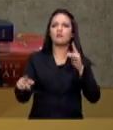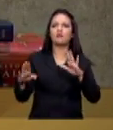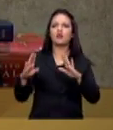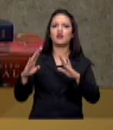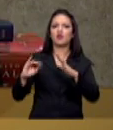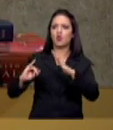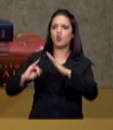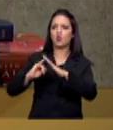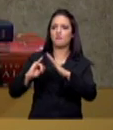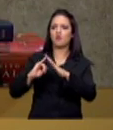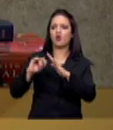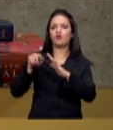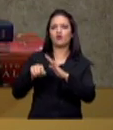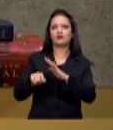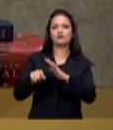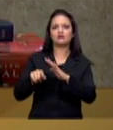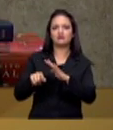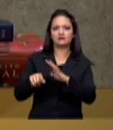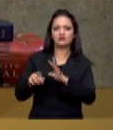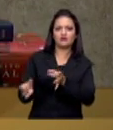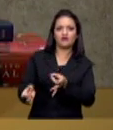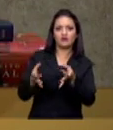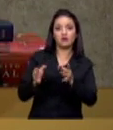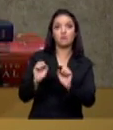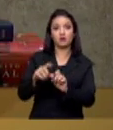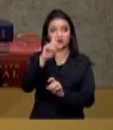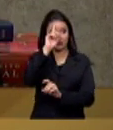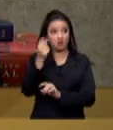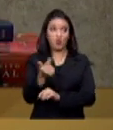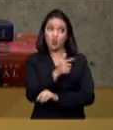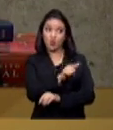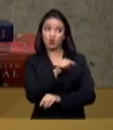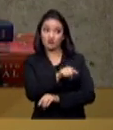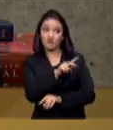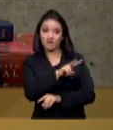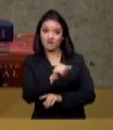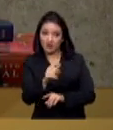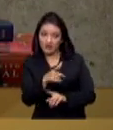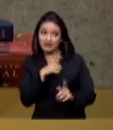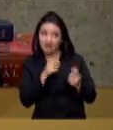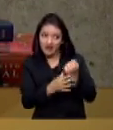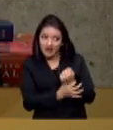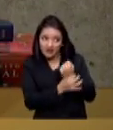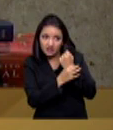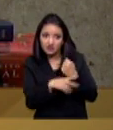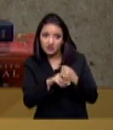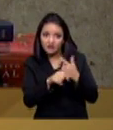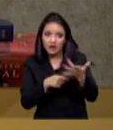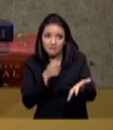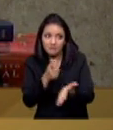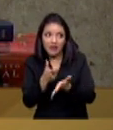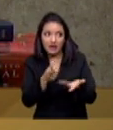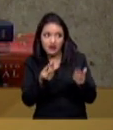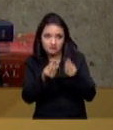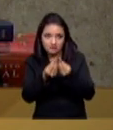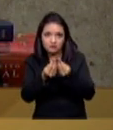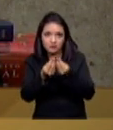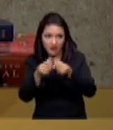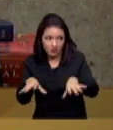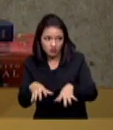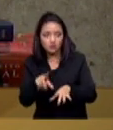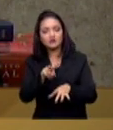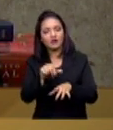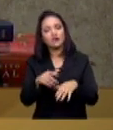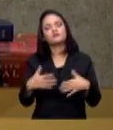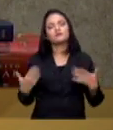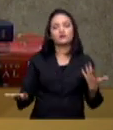ele poderia determinar que a outra parte prestasse uma garantia de cobrir os prejuízos pela não alienação do imóvel. Então,